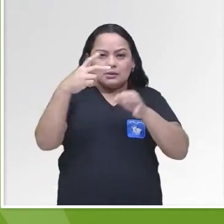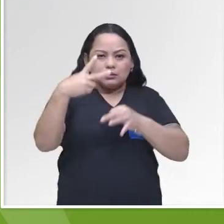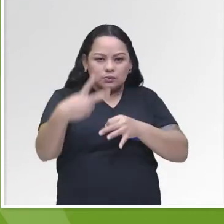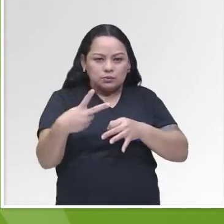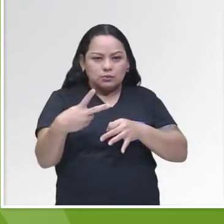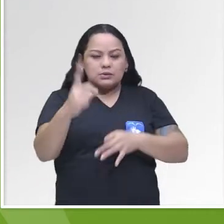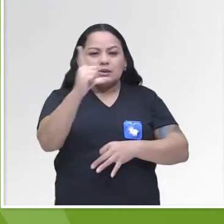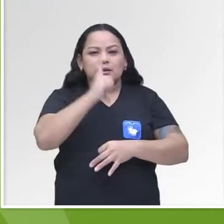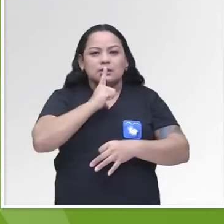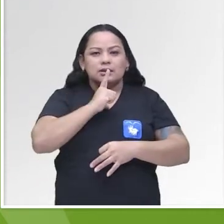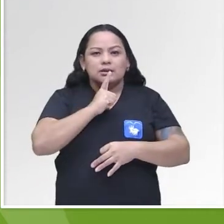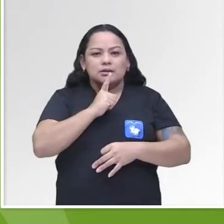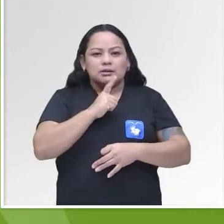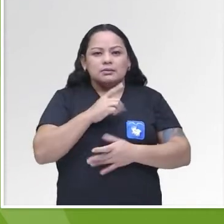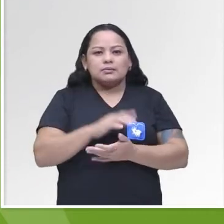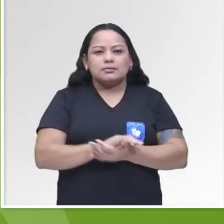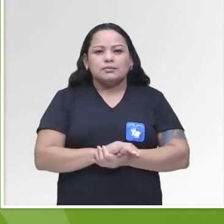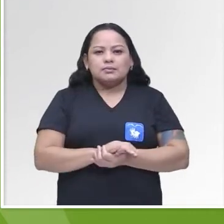ligantes